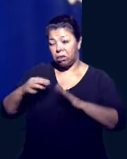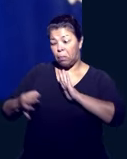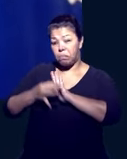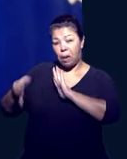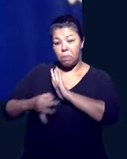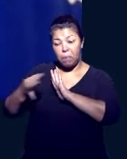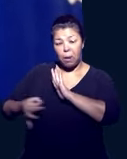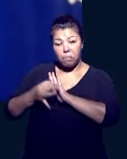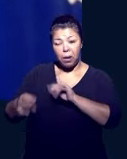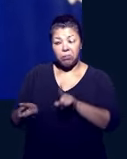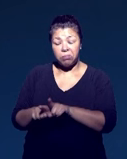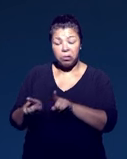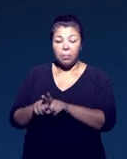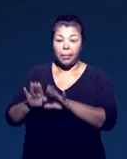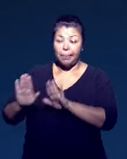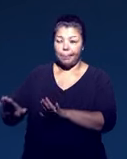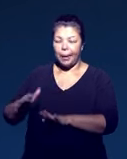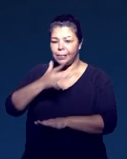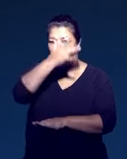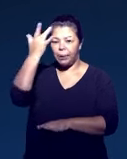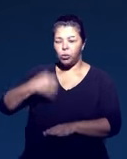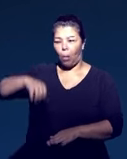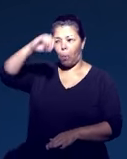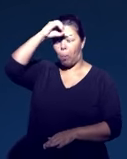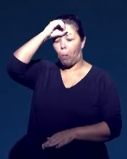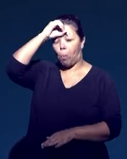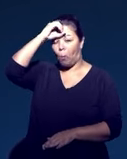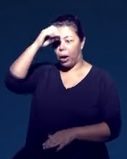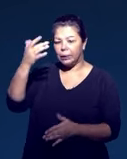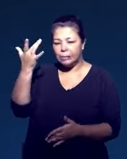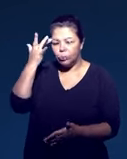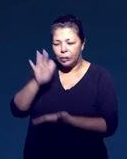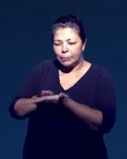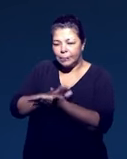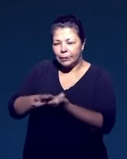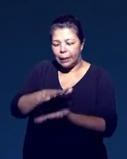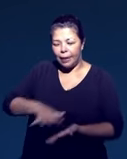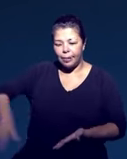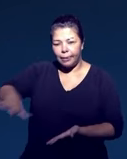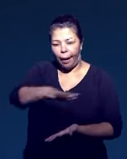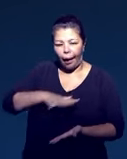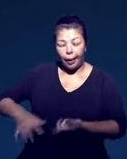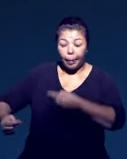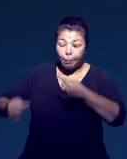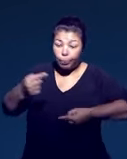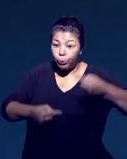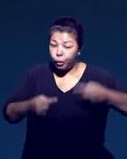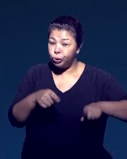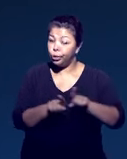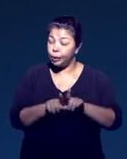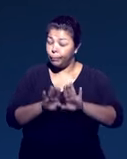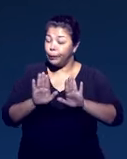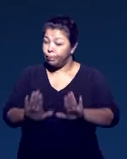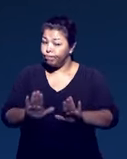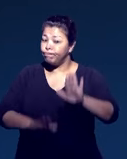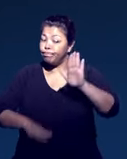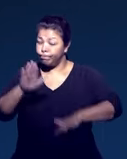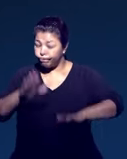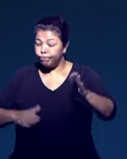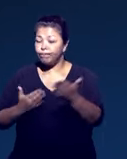menor conhecimento daquilo que tá falando em relação ao Supremo Tribunal Federal em relação a decisão do Poder Judiciário essa